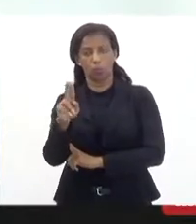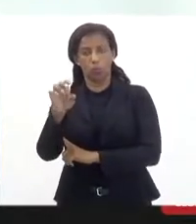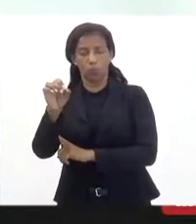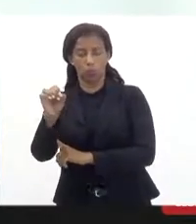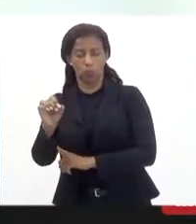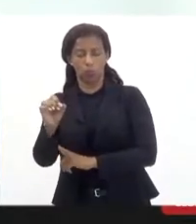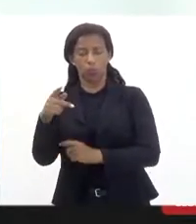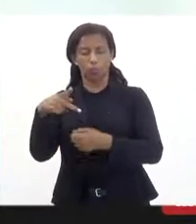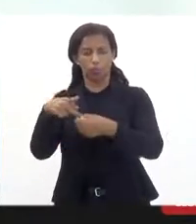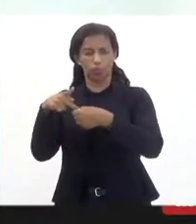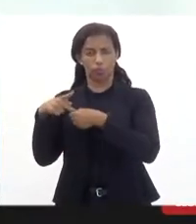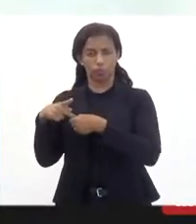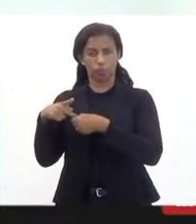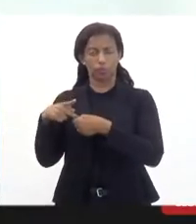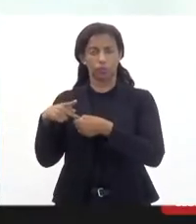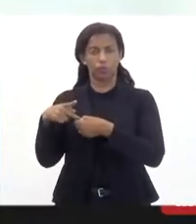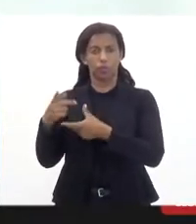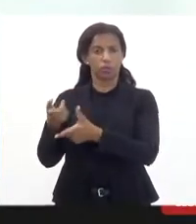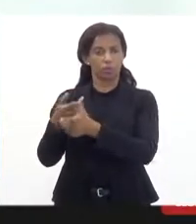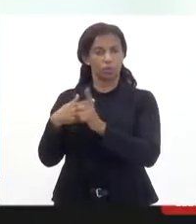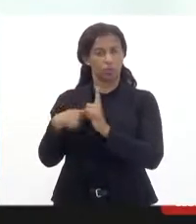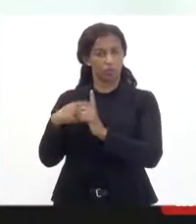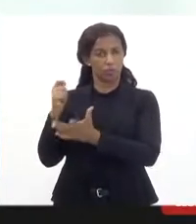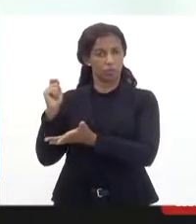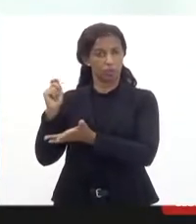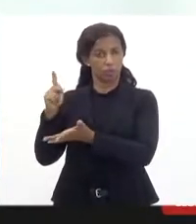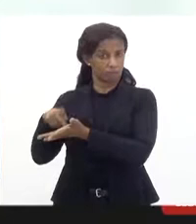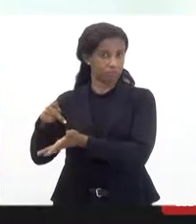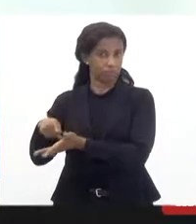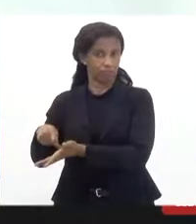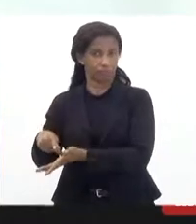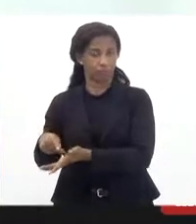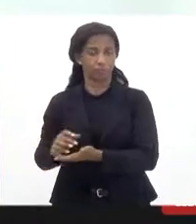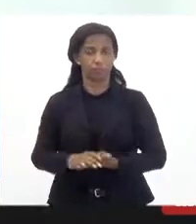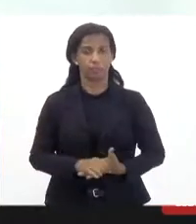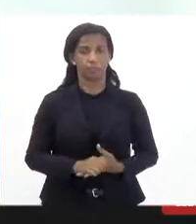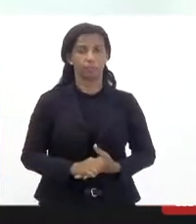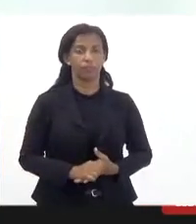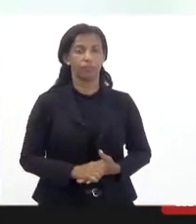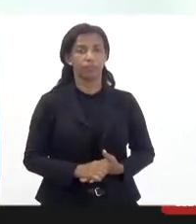procurador-chefe da Procuradoria da Dívida Ativa, farão